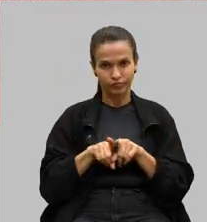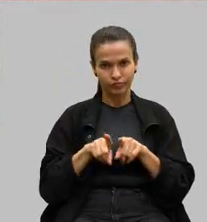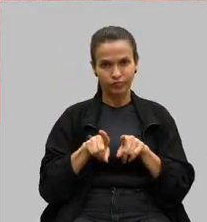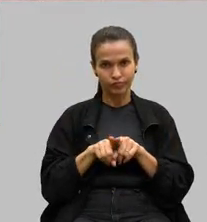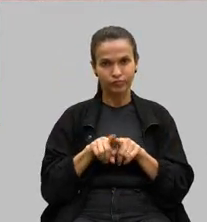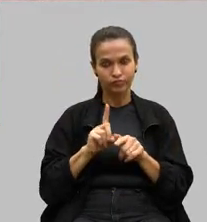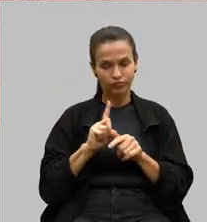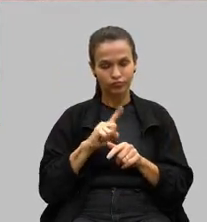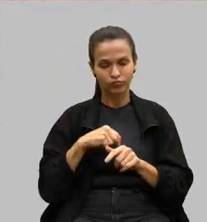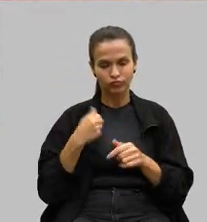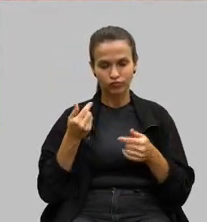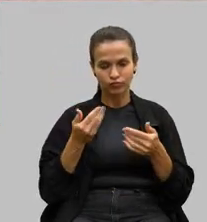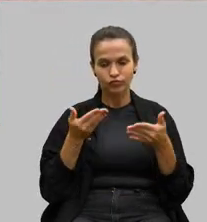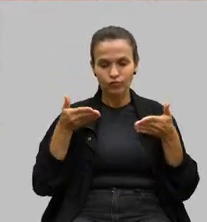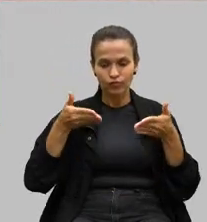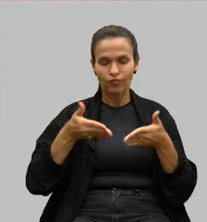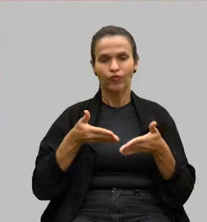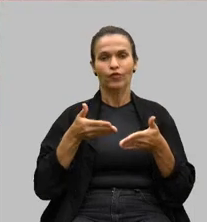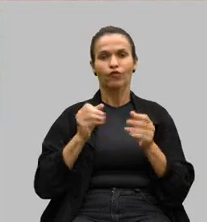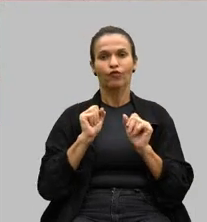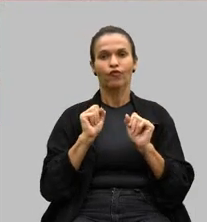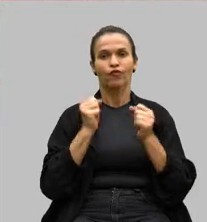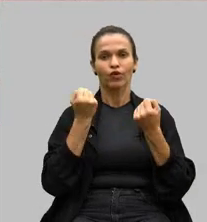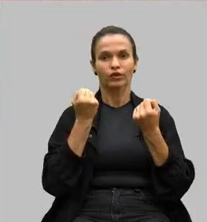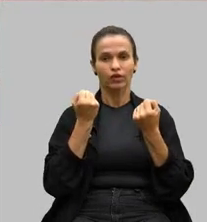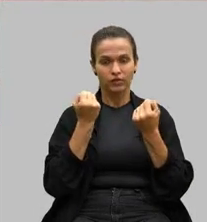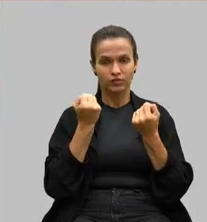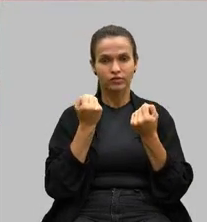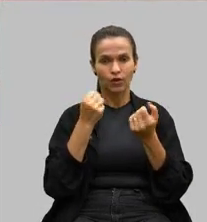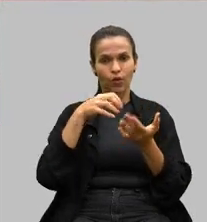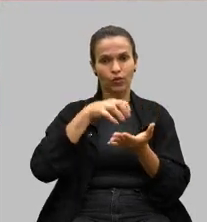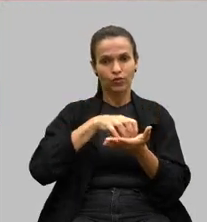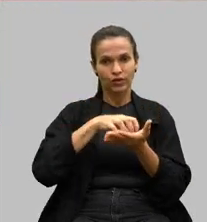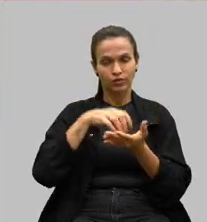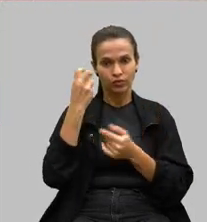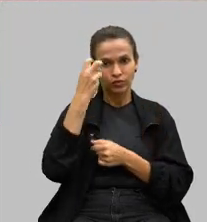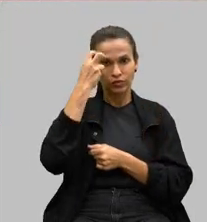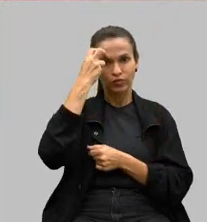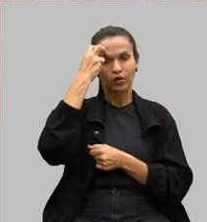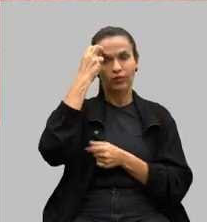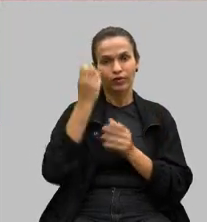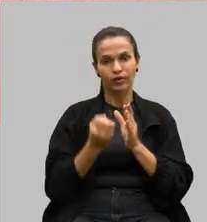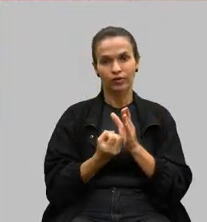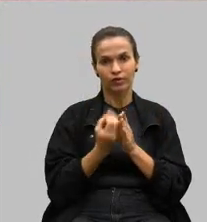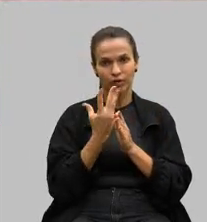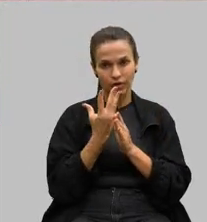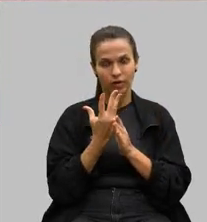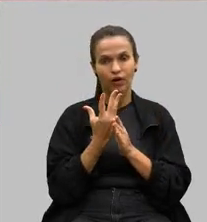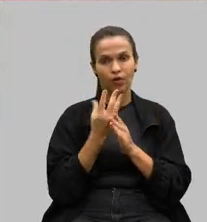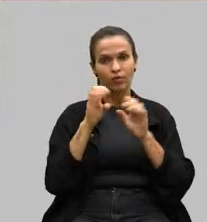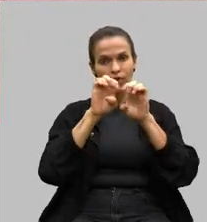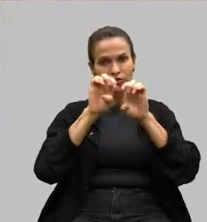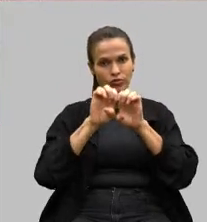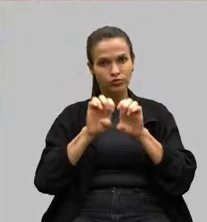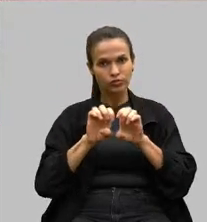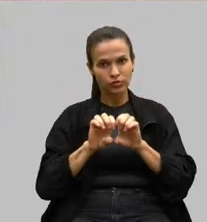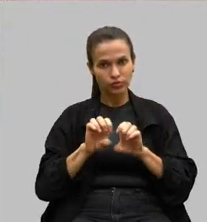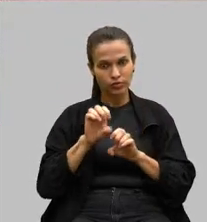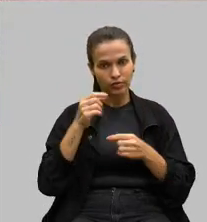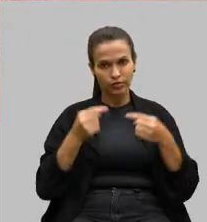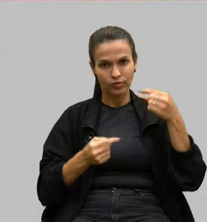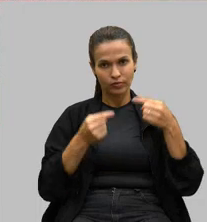gente no sentido de fortalecer o setor cultural e criar uma estruturação da